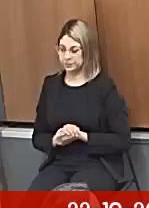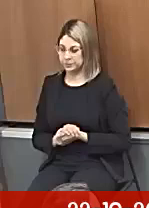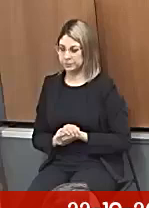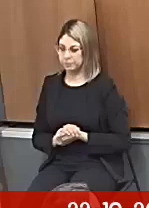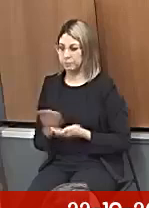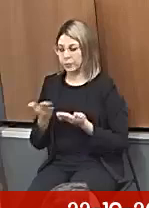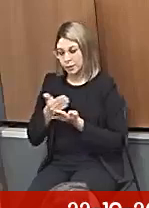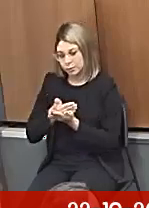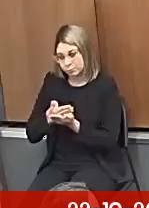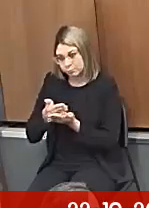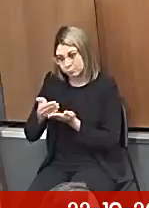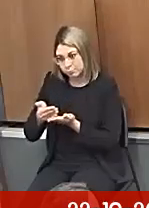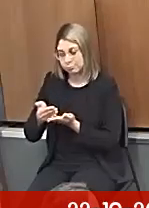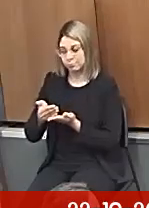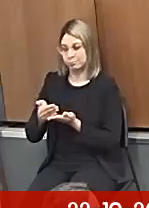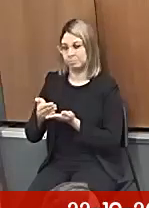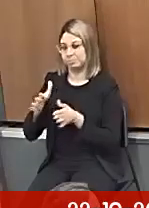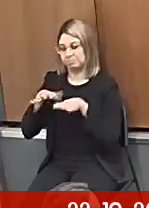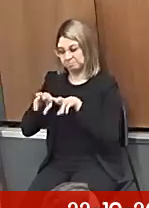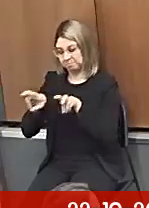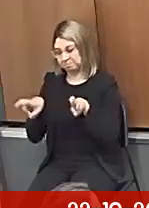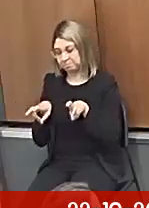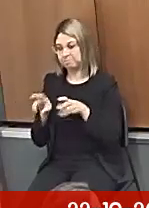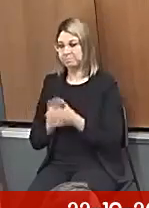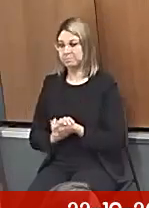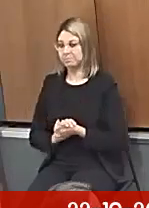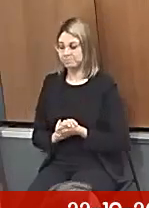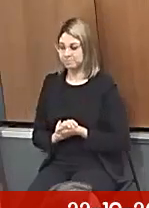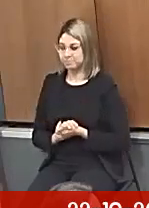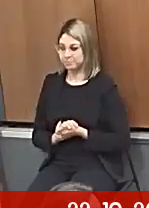Então, vamos dar início aqui à nossa audiência.